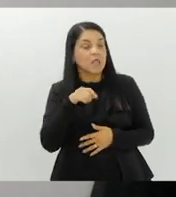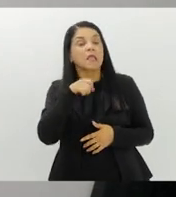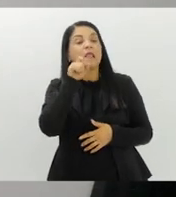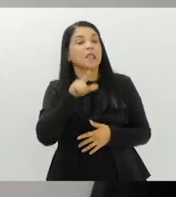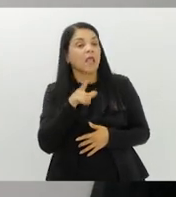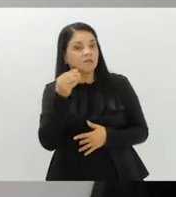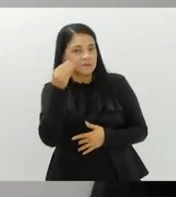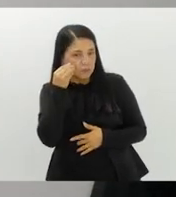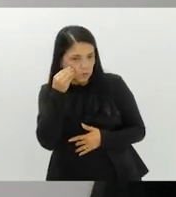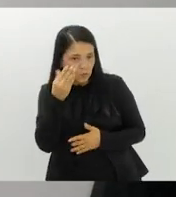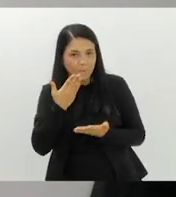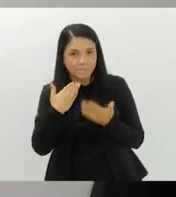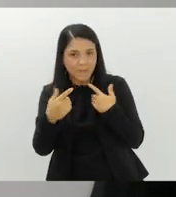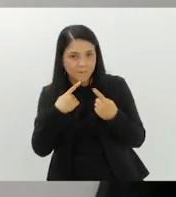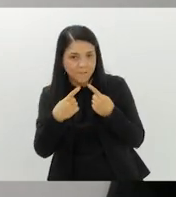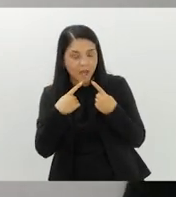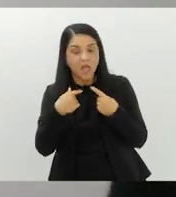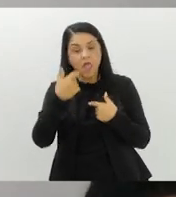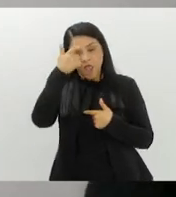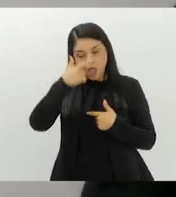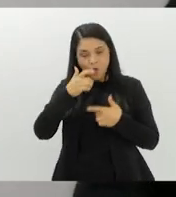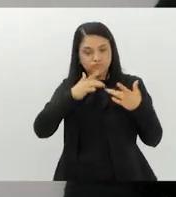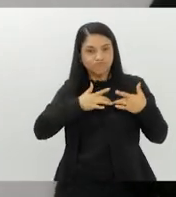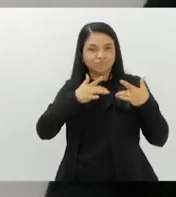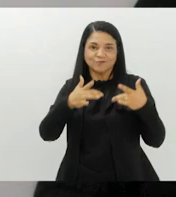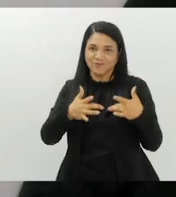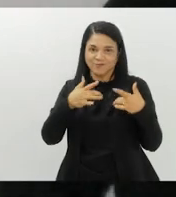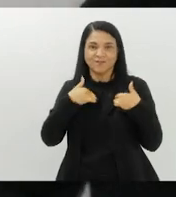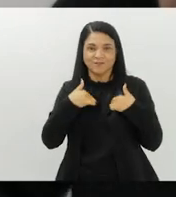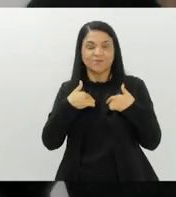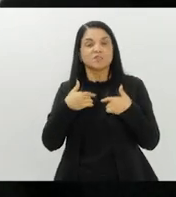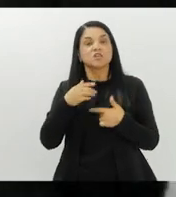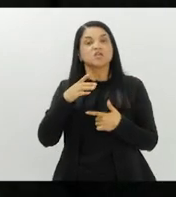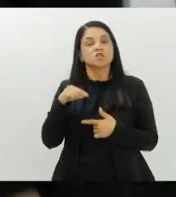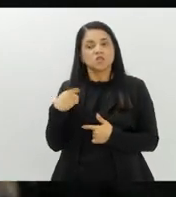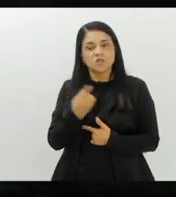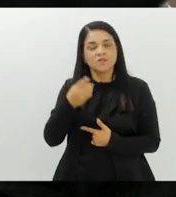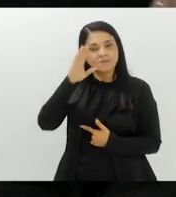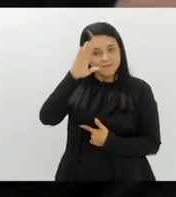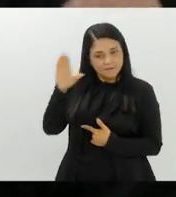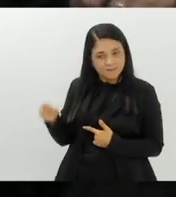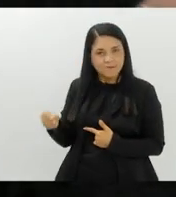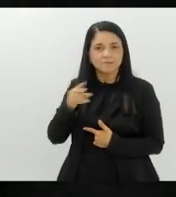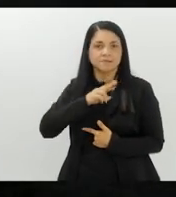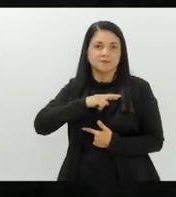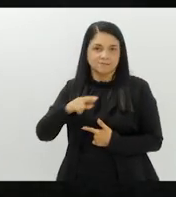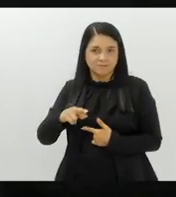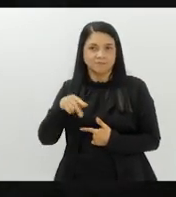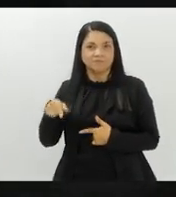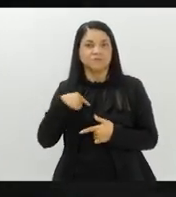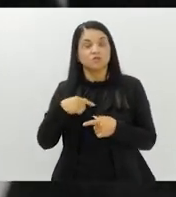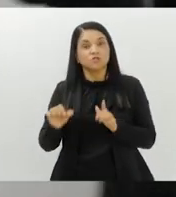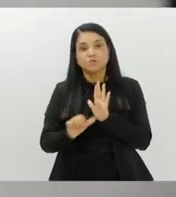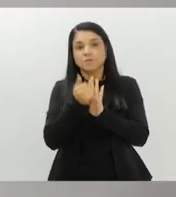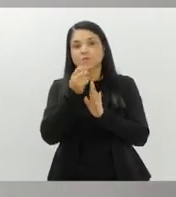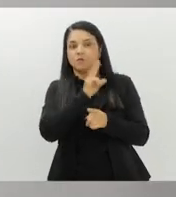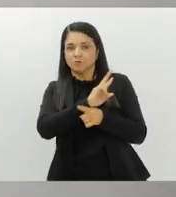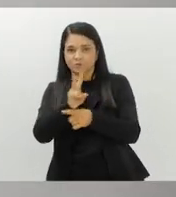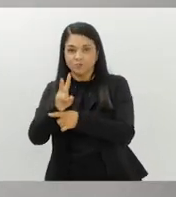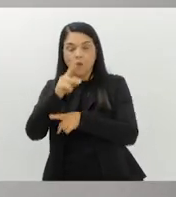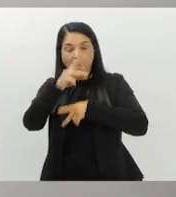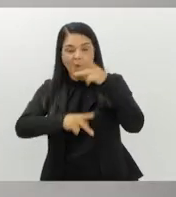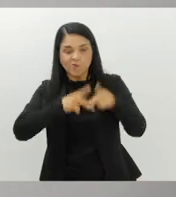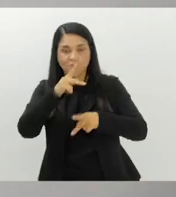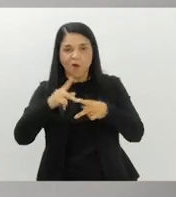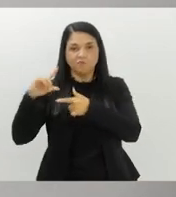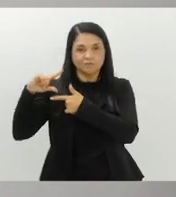tentou, mas eu estou mega à disposição, porque, sim, a nossa religião, sem dúvida, é os primeiros guardiões, assim como os povos